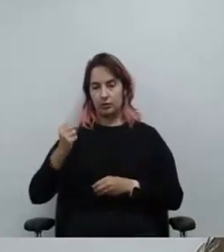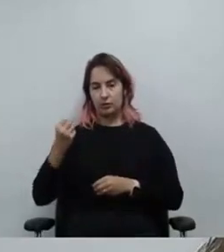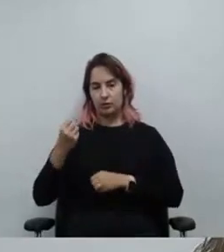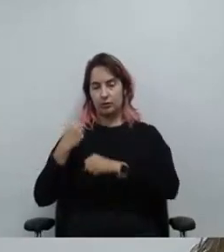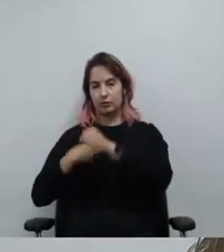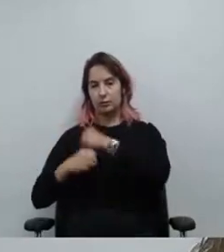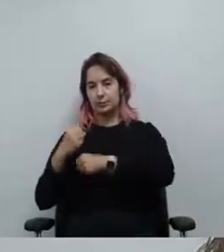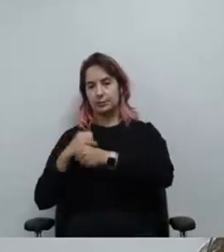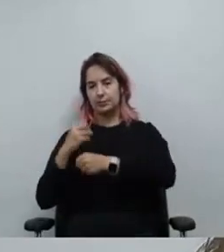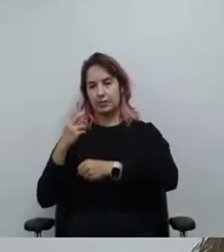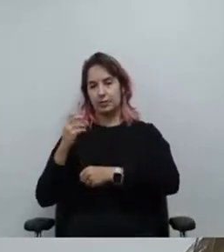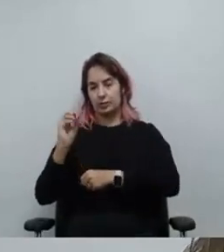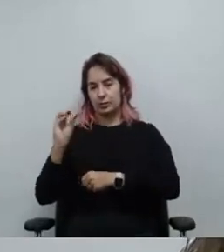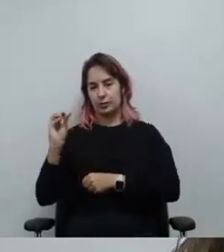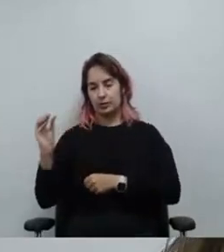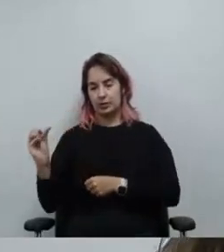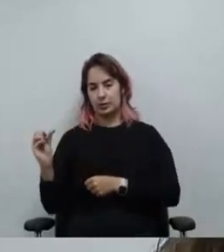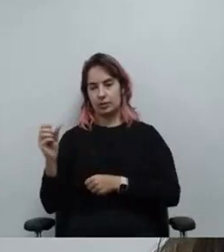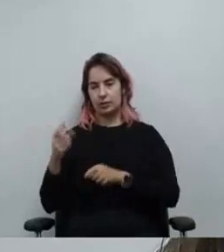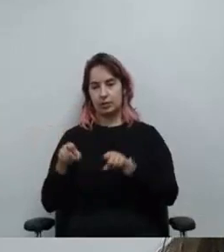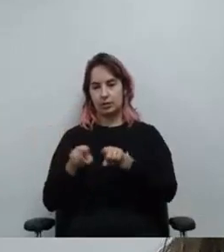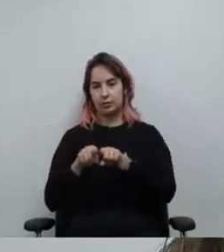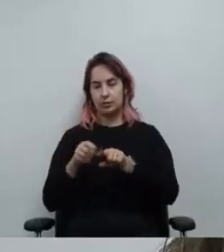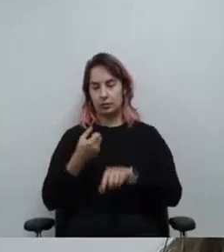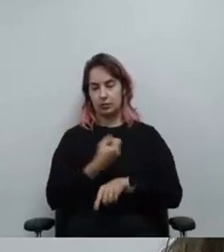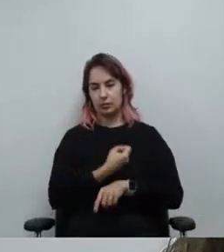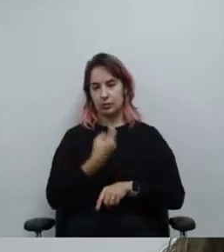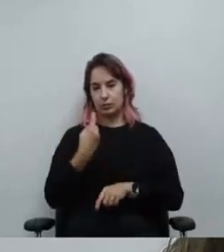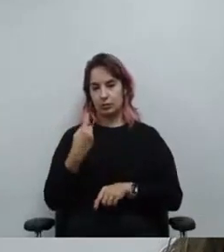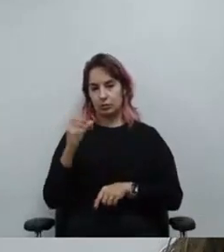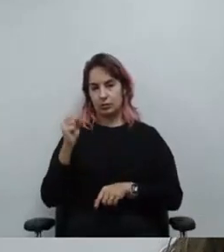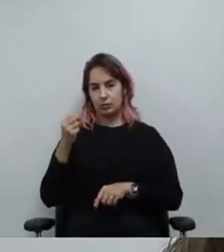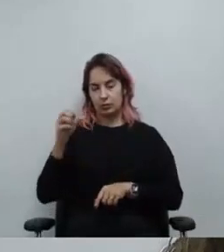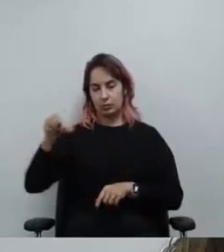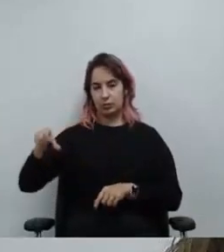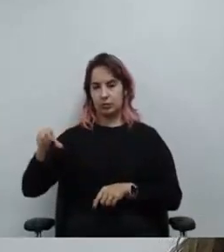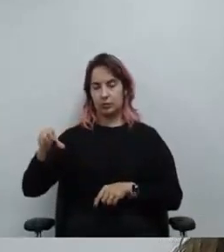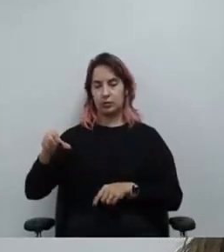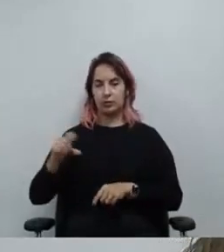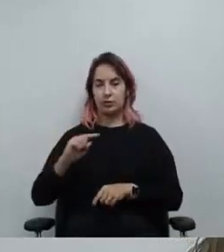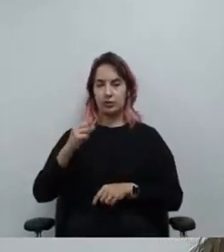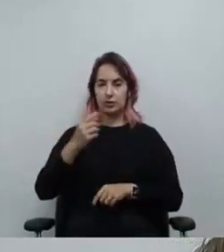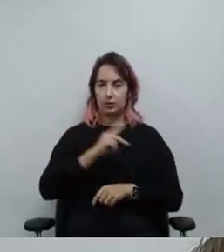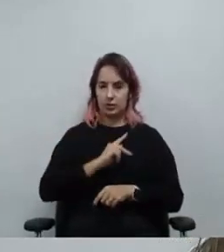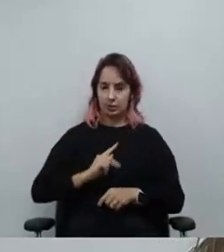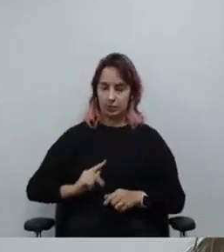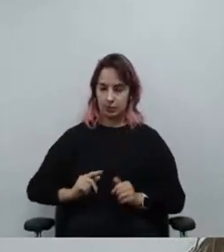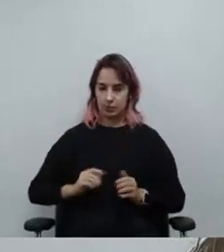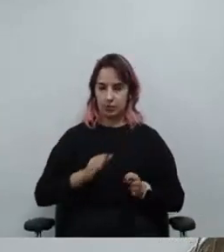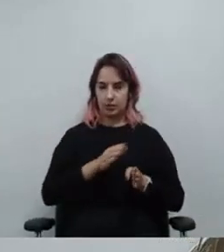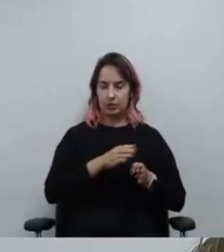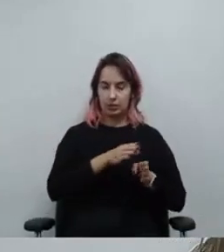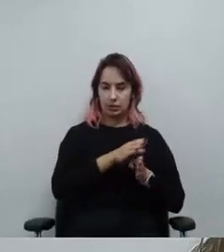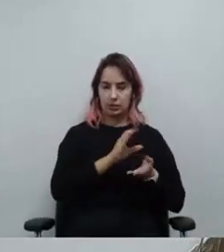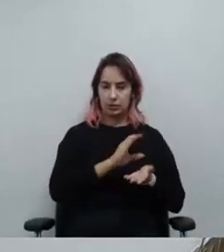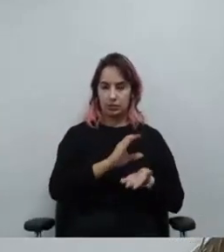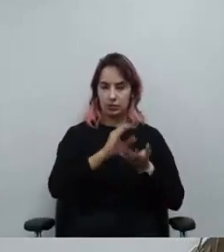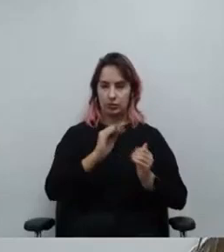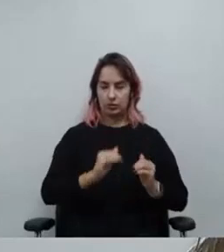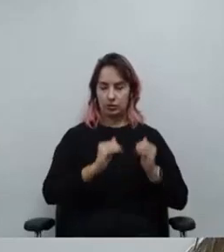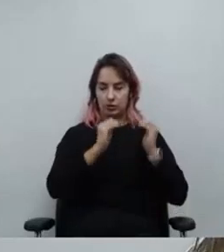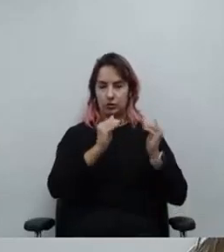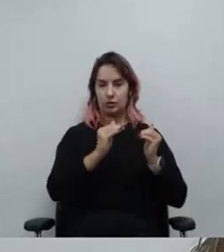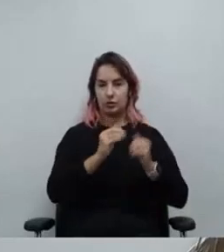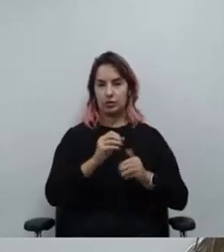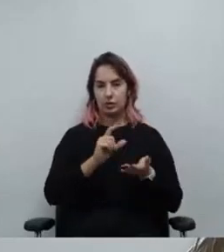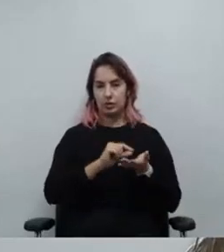e da deliberação CSDP número 189 de 2010, os autos seguiram a presidência do Conselho Superior para publicidade do pedido à carreira, nos